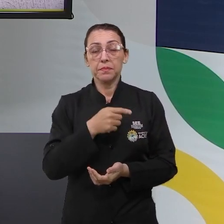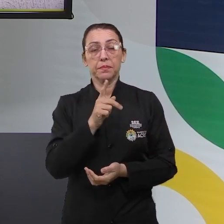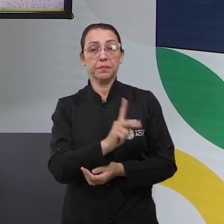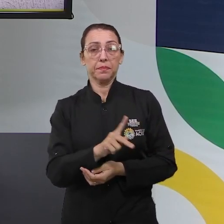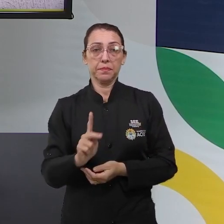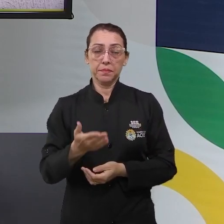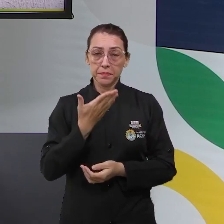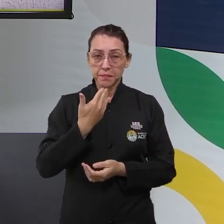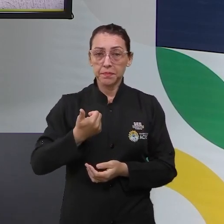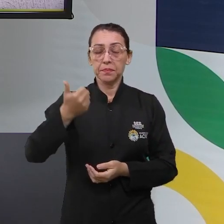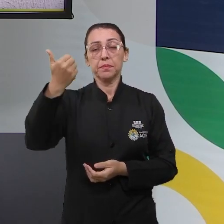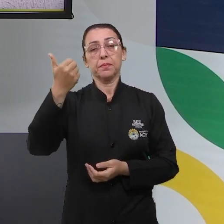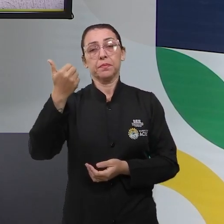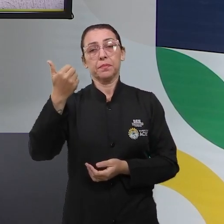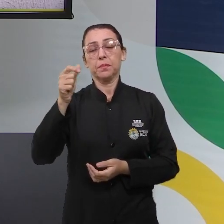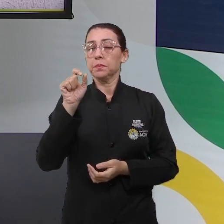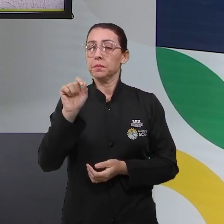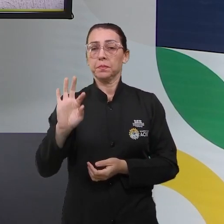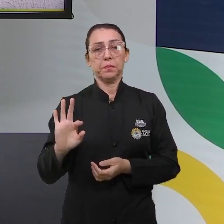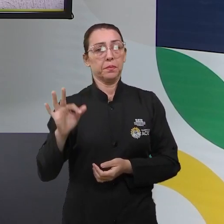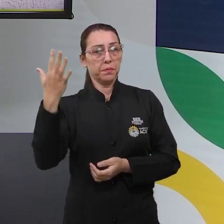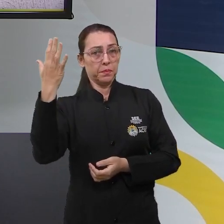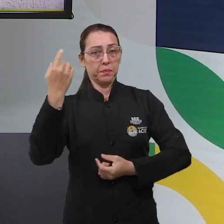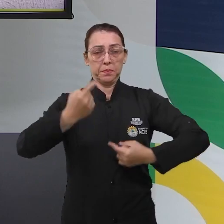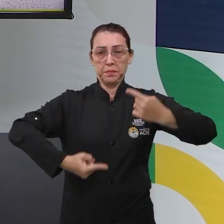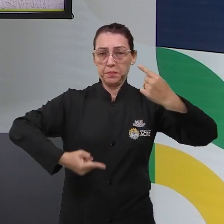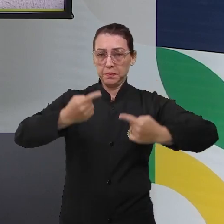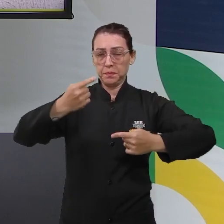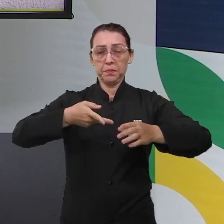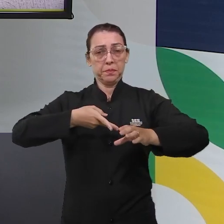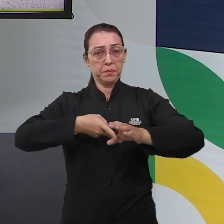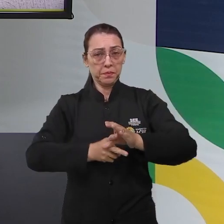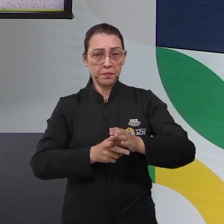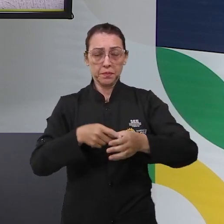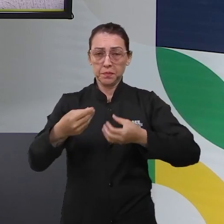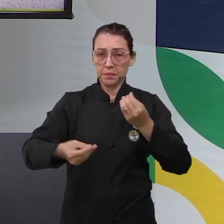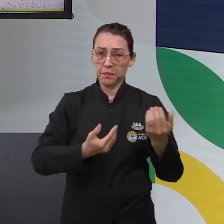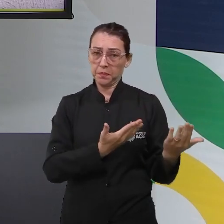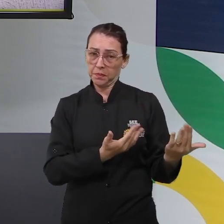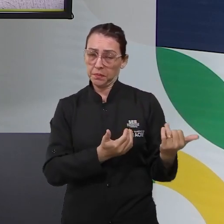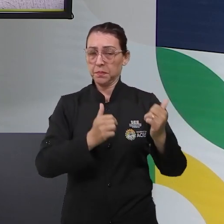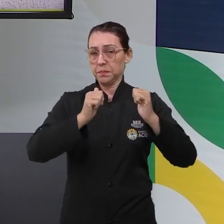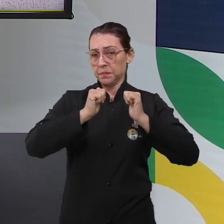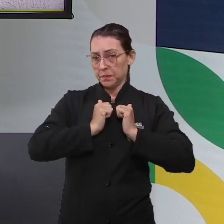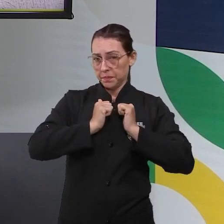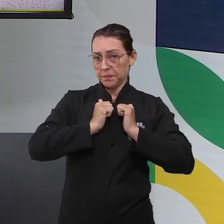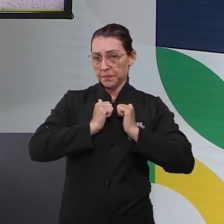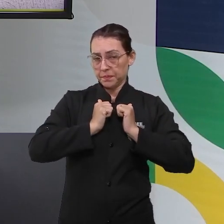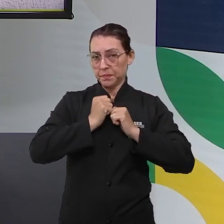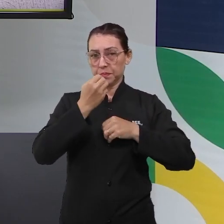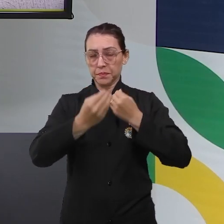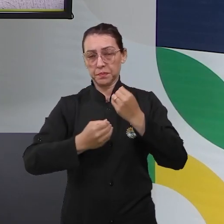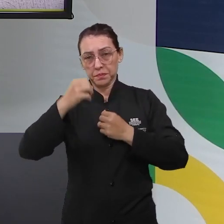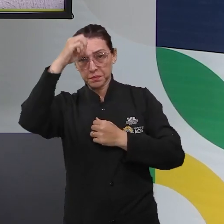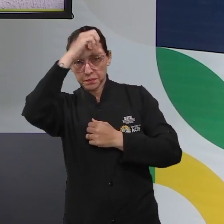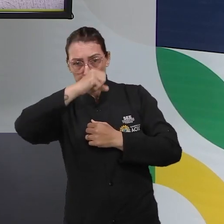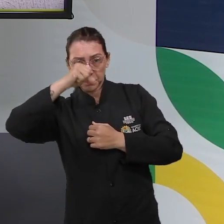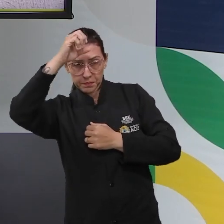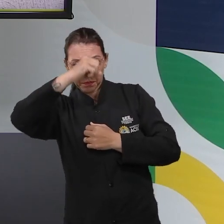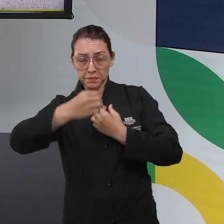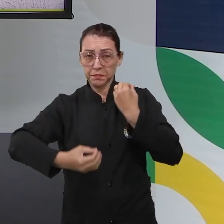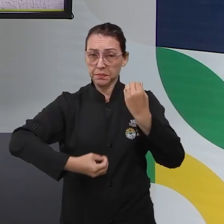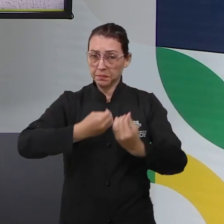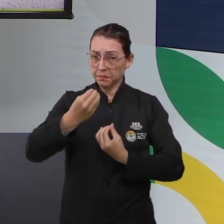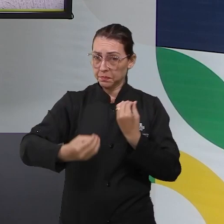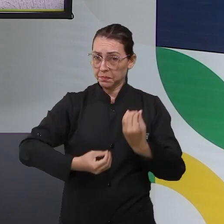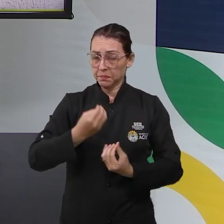docentes, do que está acontecendo, nesses debates de currículo, como os jovens estão se comportando, como eles estão aprendendo, como não